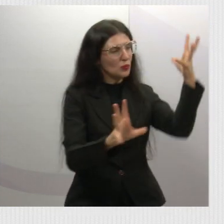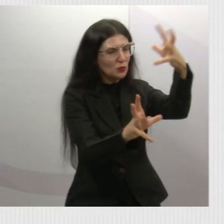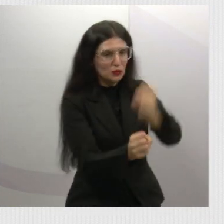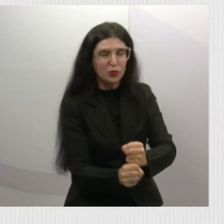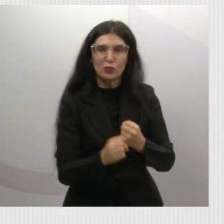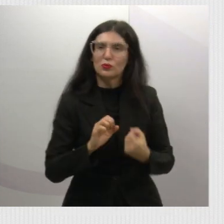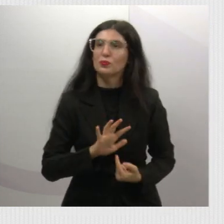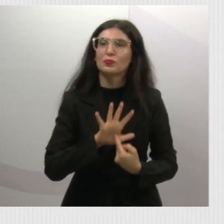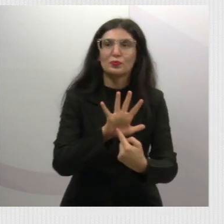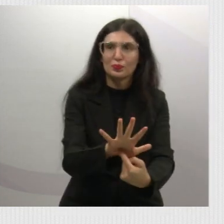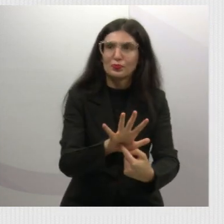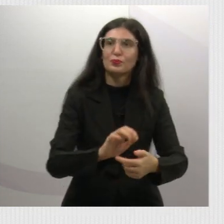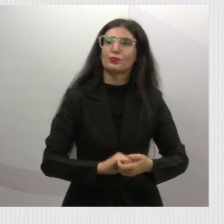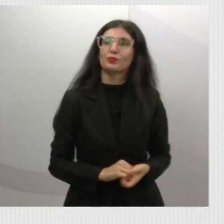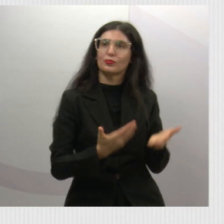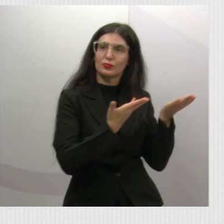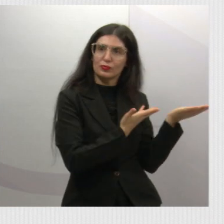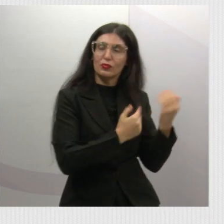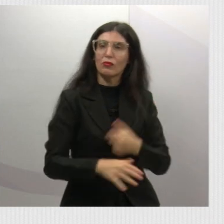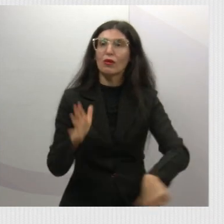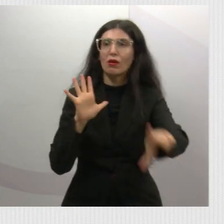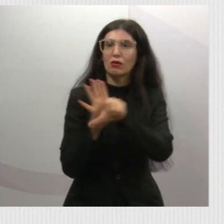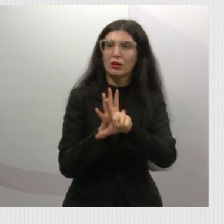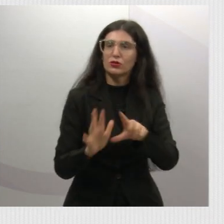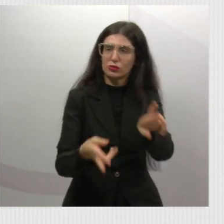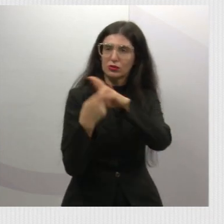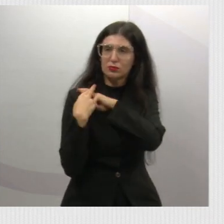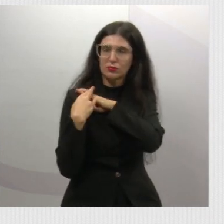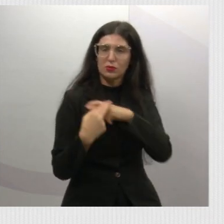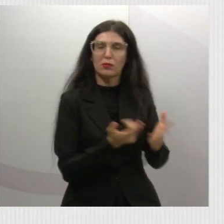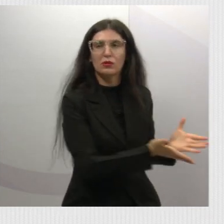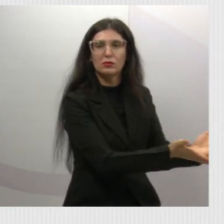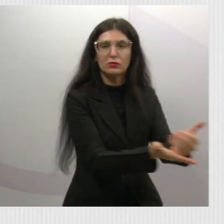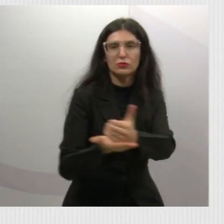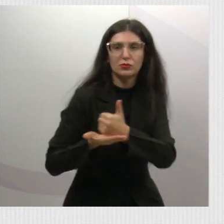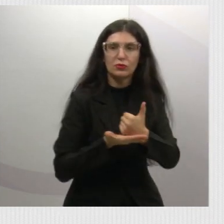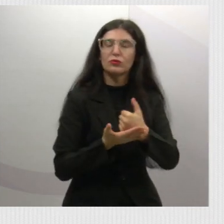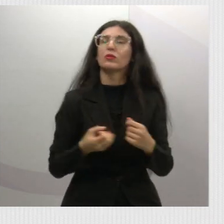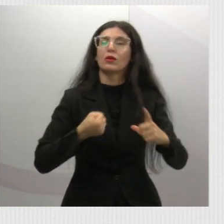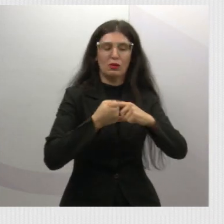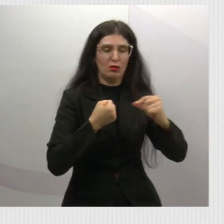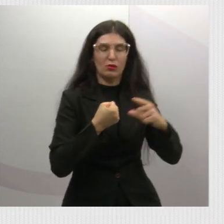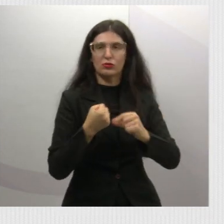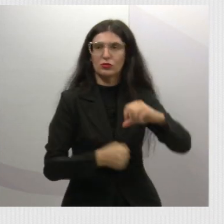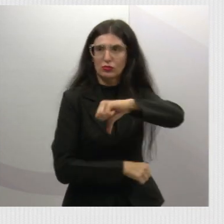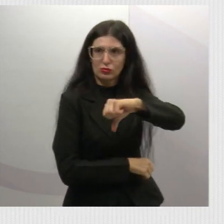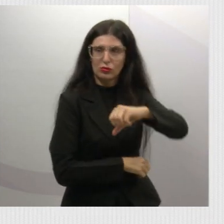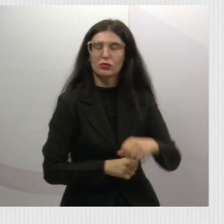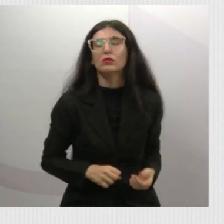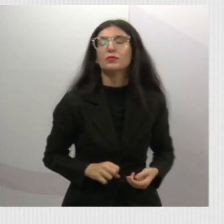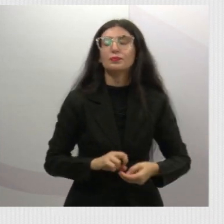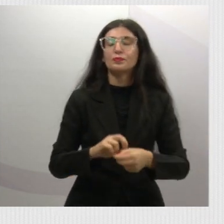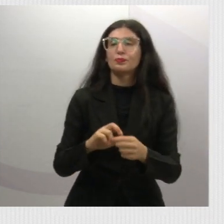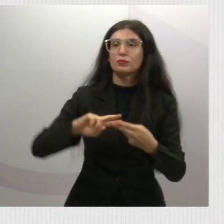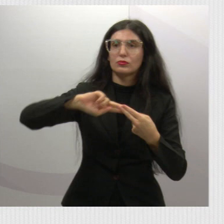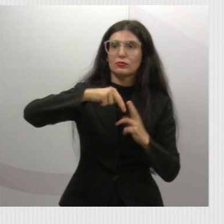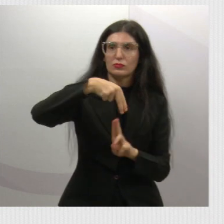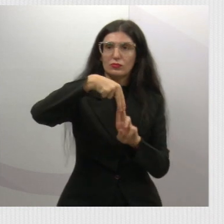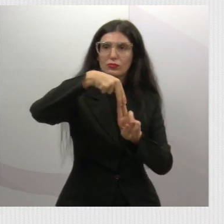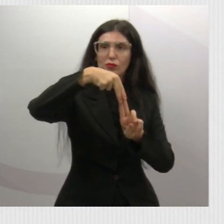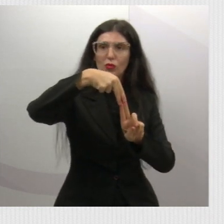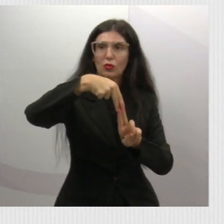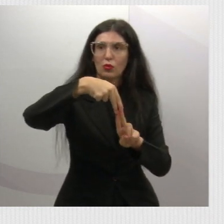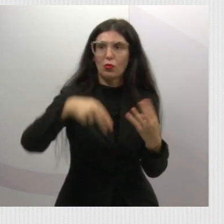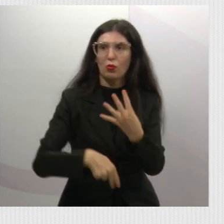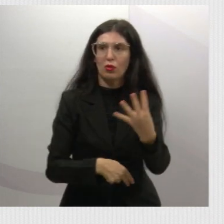De acordo com fundamentos legais, de acordo com a Lei de Responsabilidade Fiscal, artigo 9º, parágrafo 4, até o final